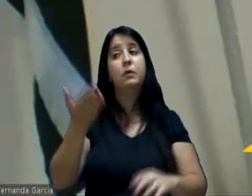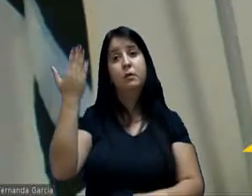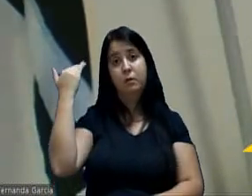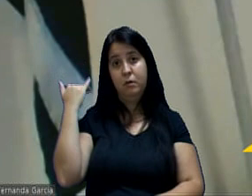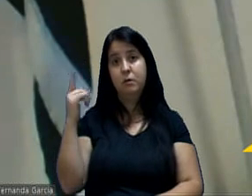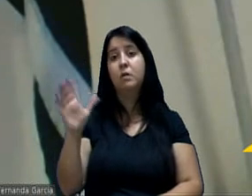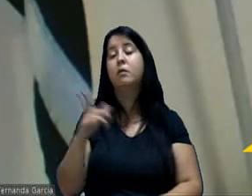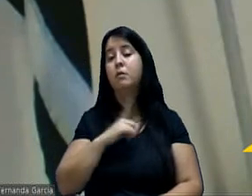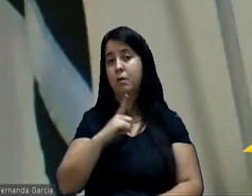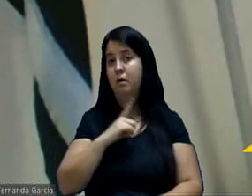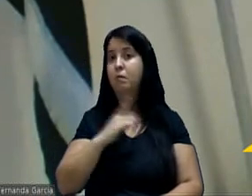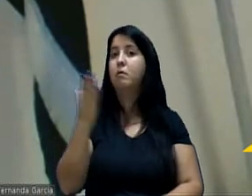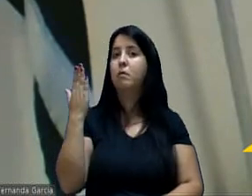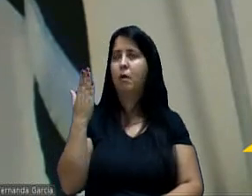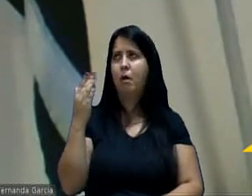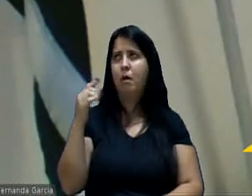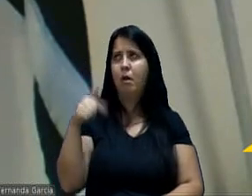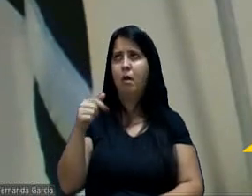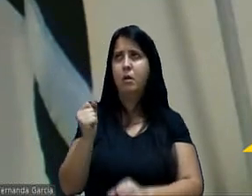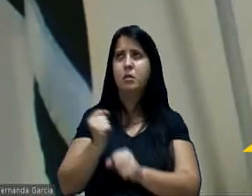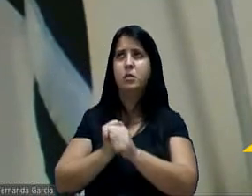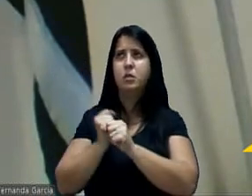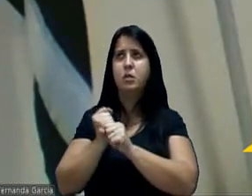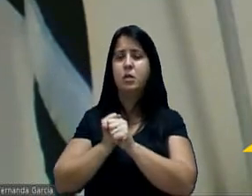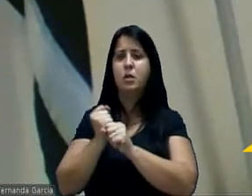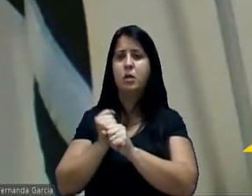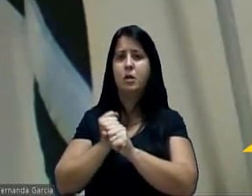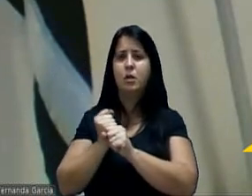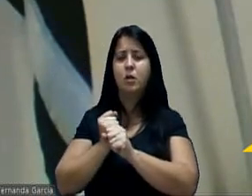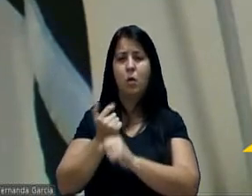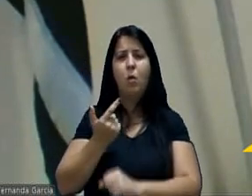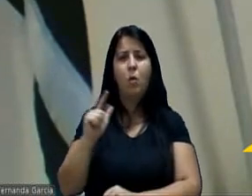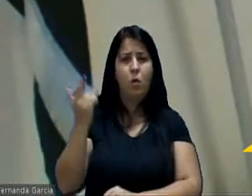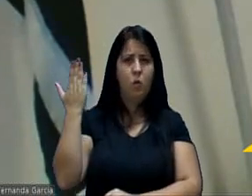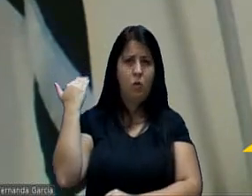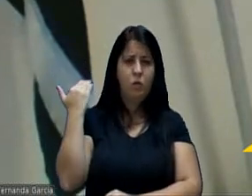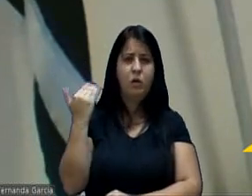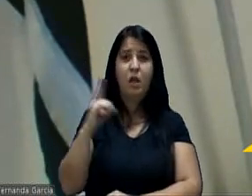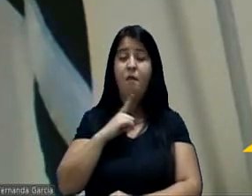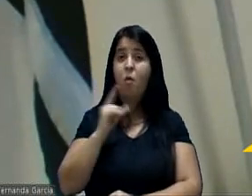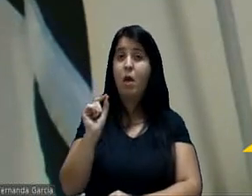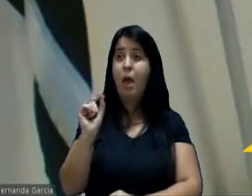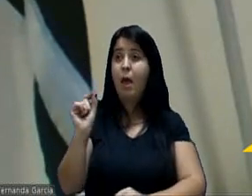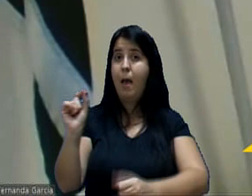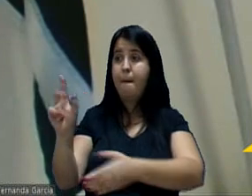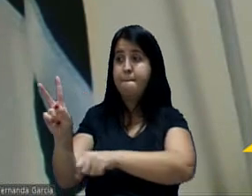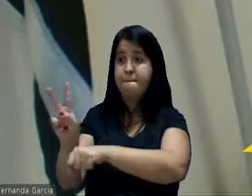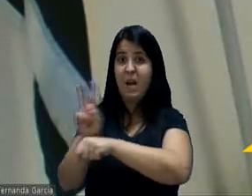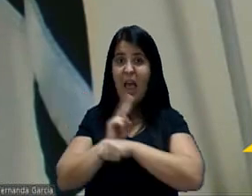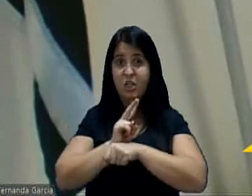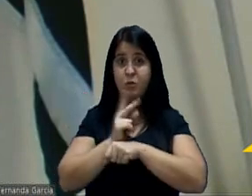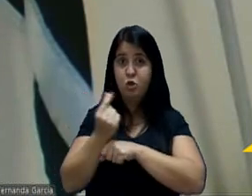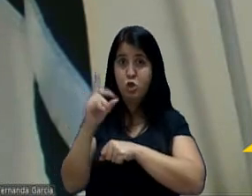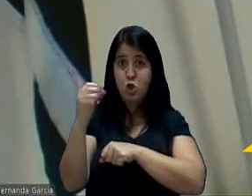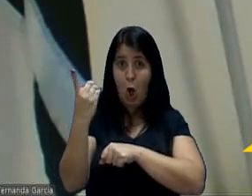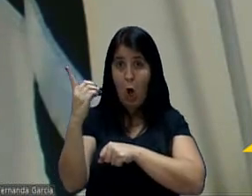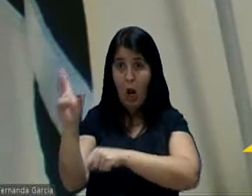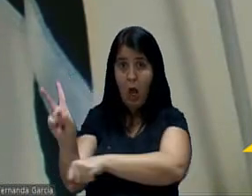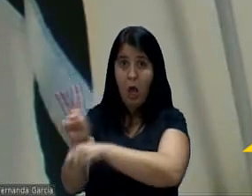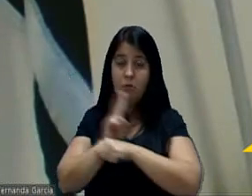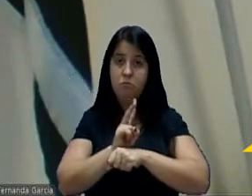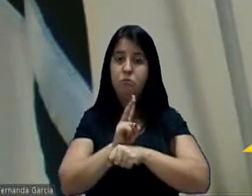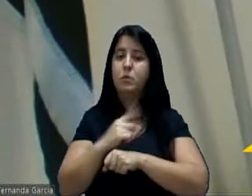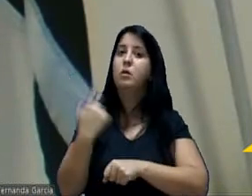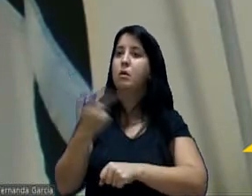no projeto ainda esse ano, que foi do Fomplata, né? Onde teve aí empréstimos em dólares, né? Nós